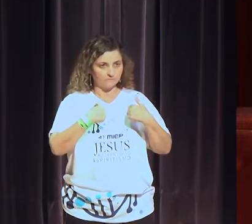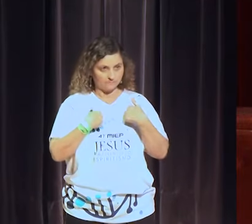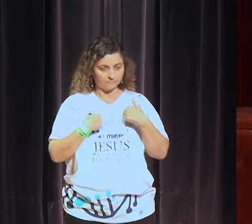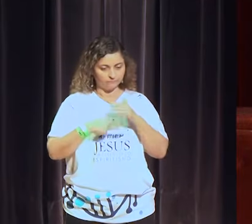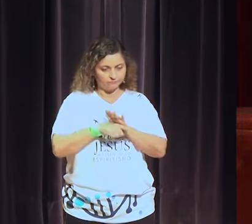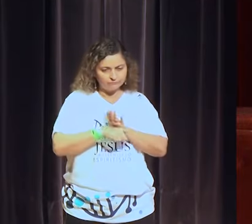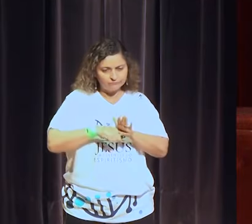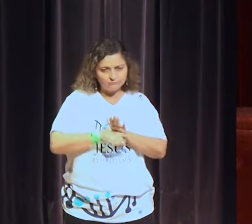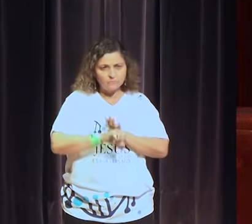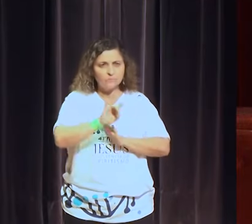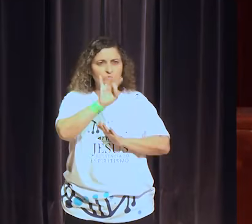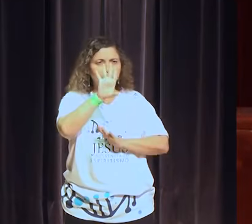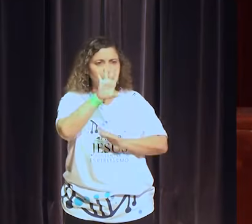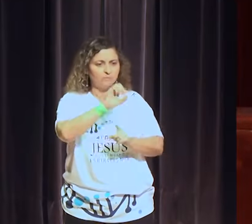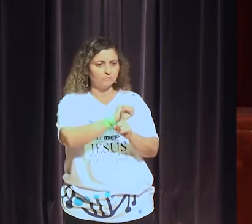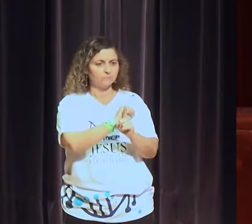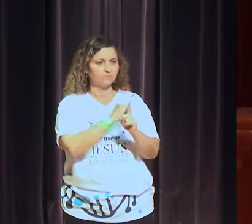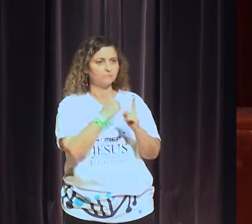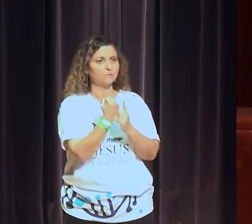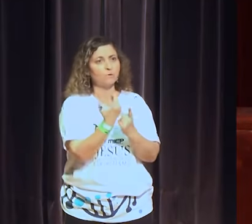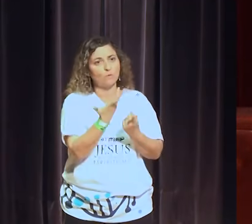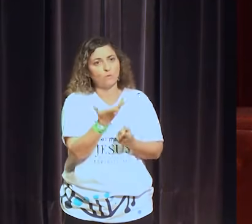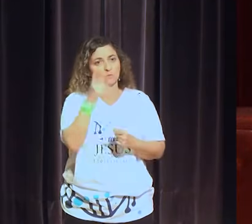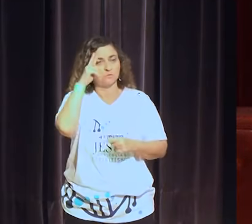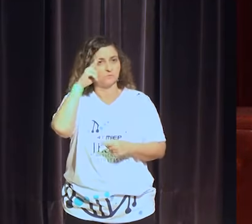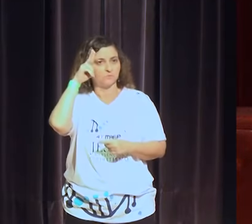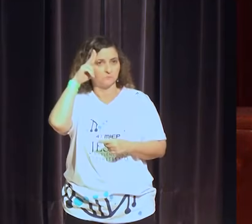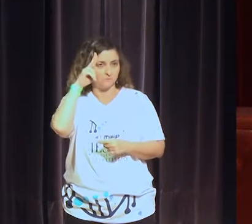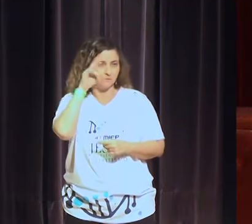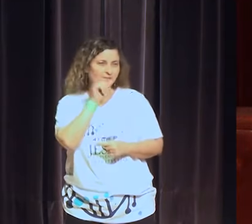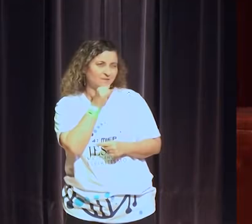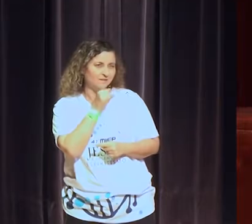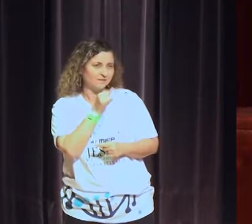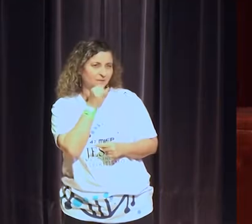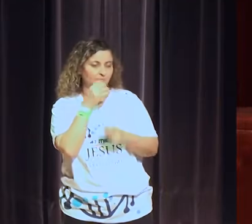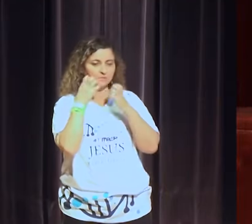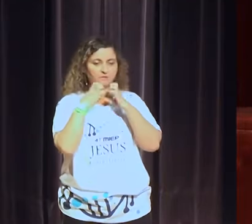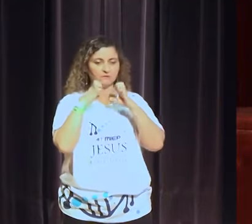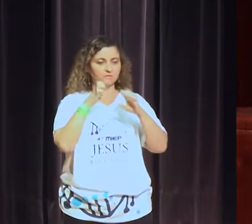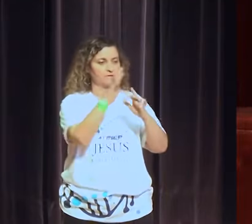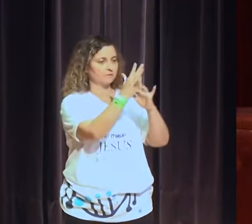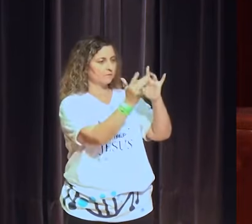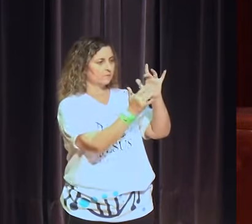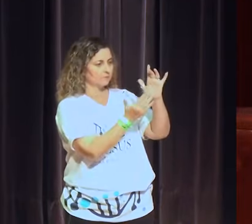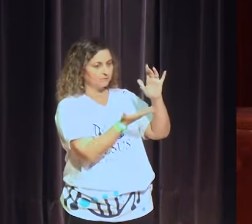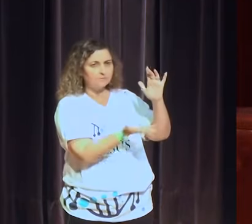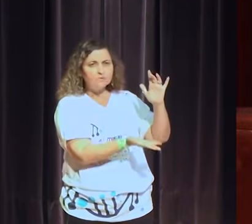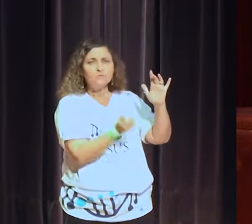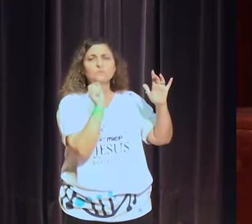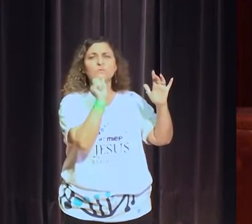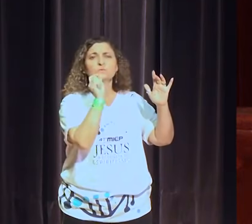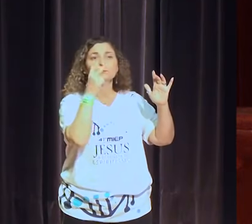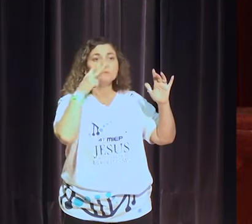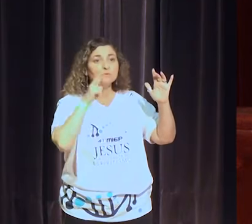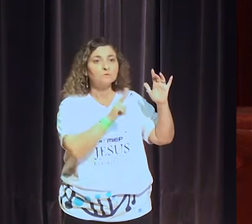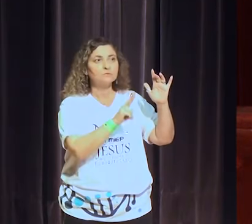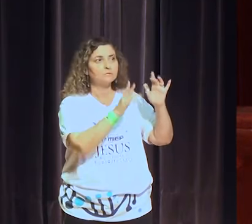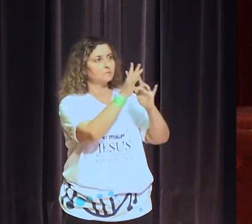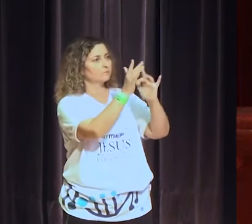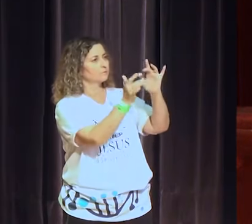sociológica ou histórica do Evangelho, de Jesus, por exemplo, o que, que eu olho?